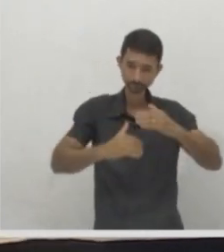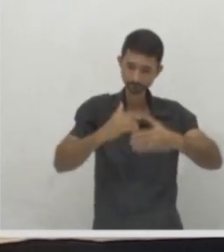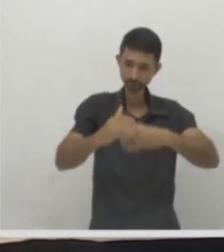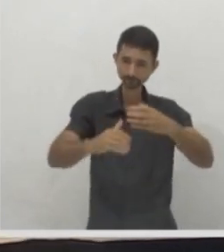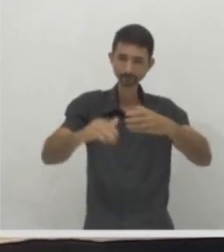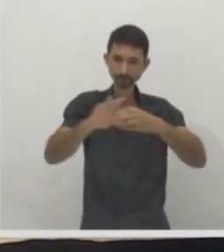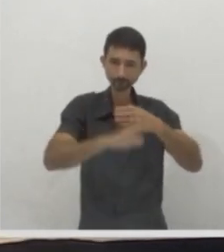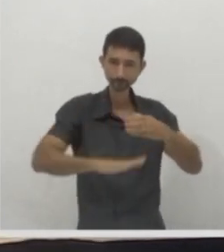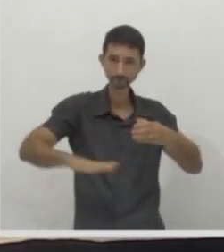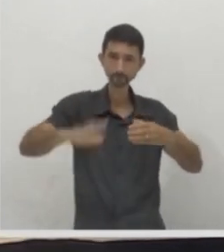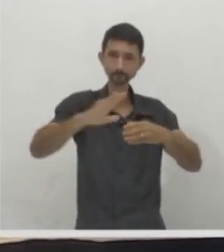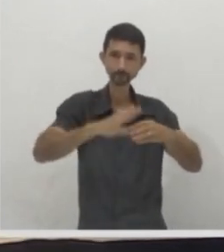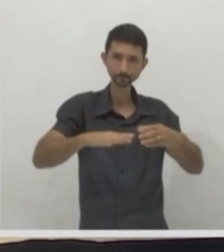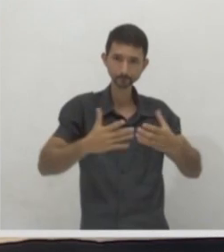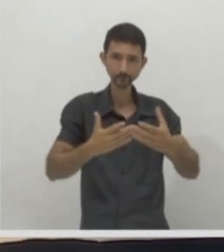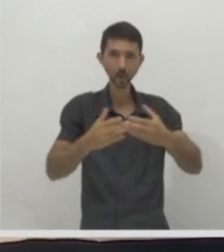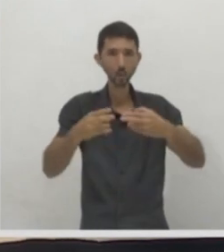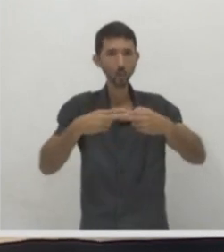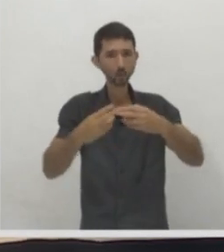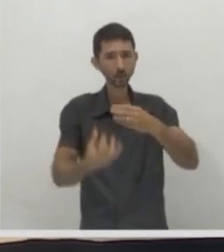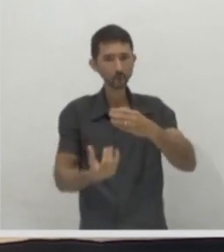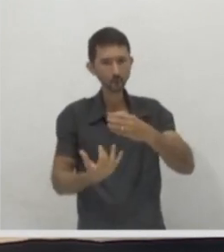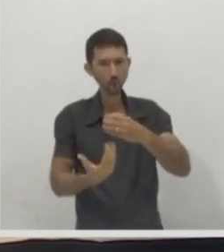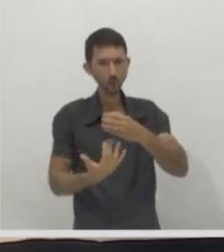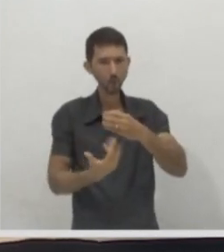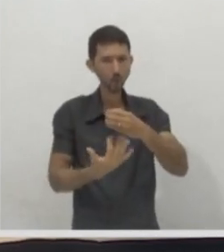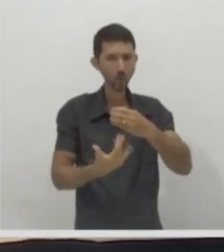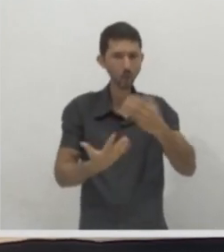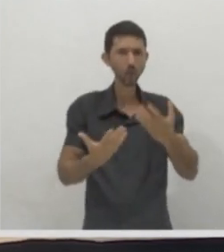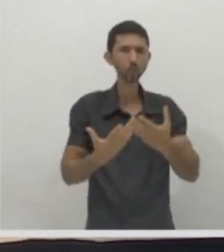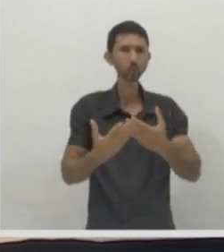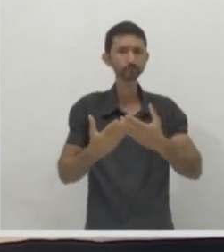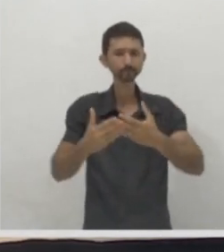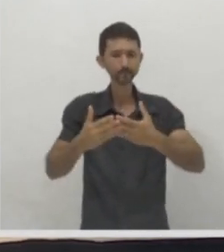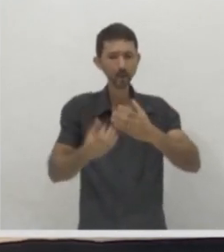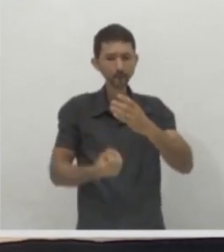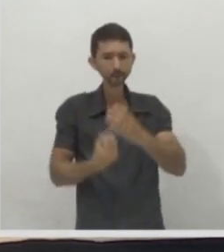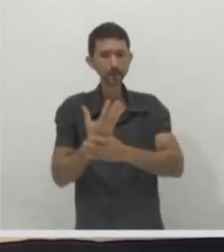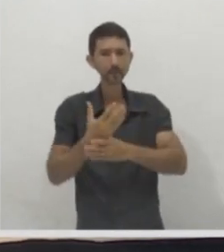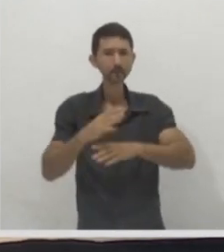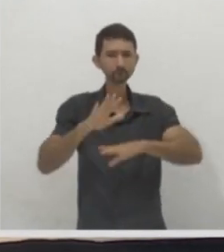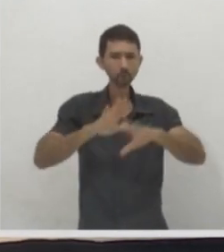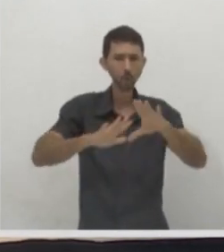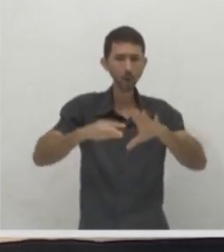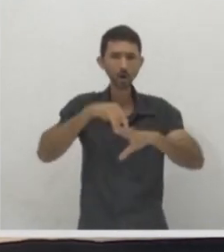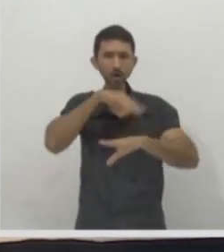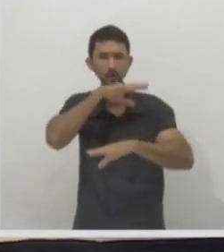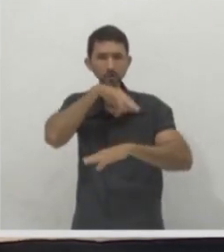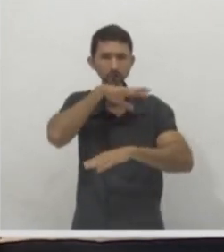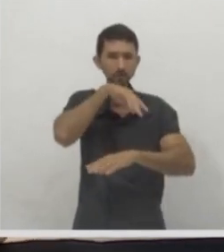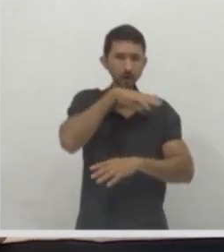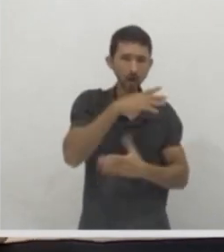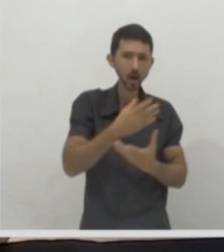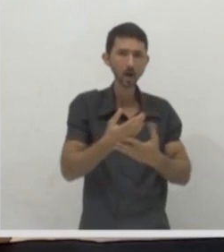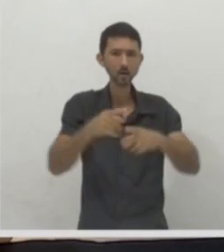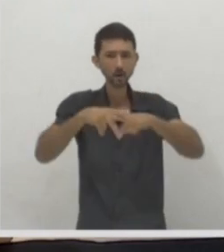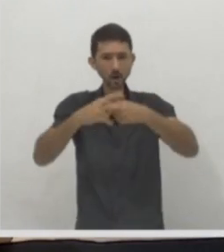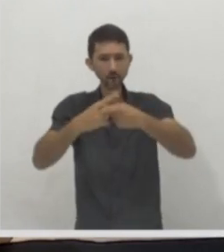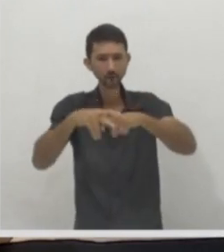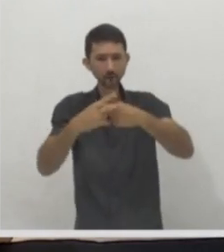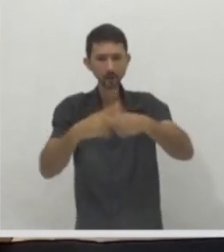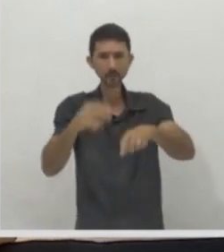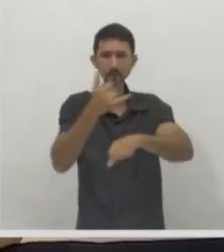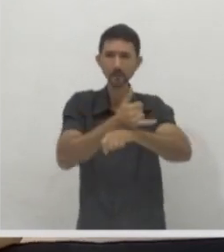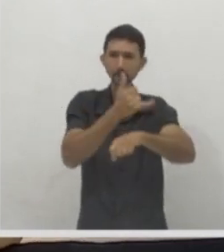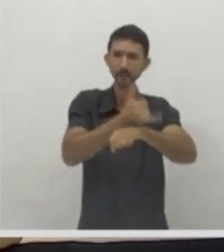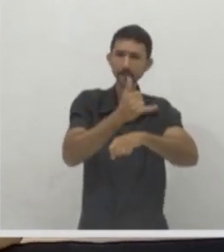do uso do fogo, da agricultura, da criação de animais, das ferramentas feitas de metal, passo a passo